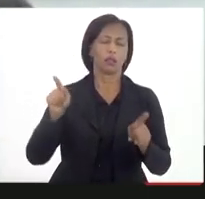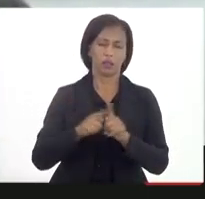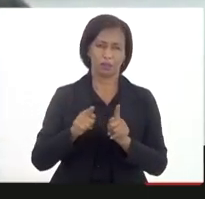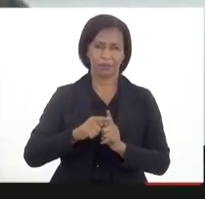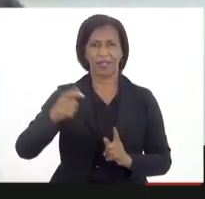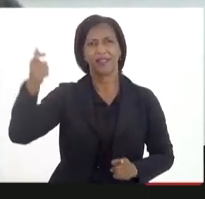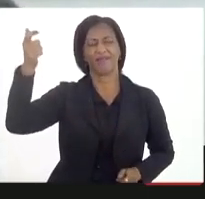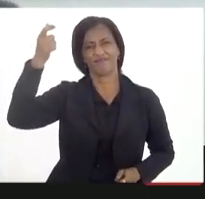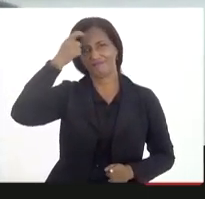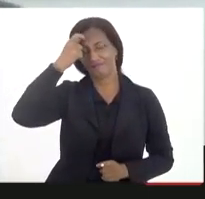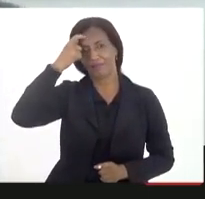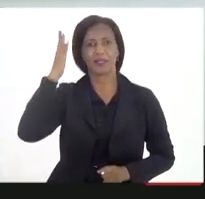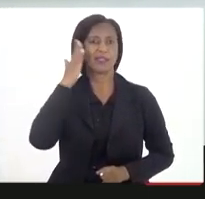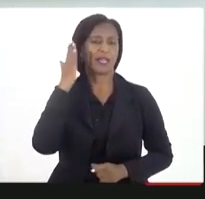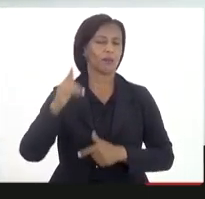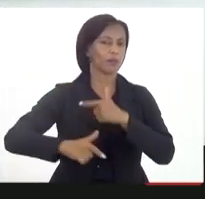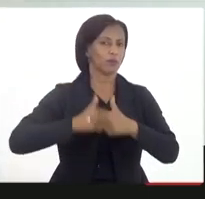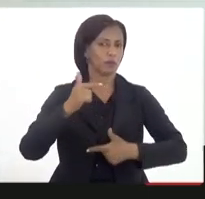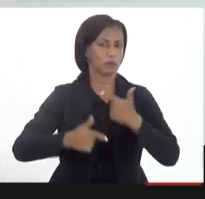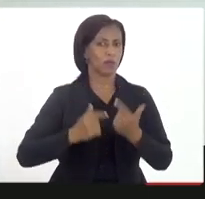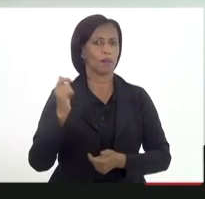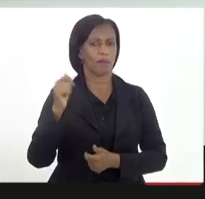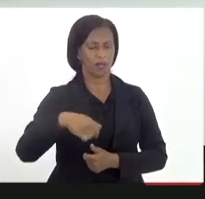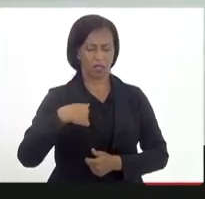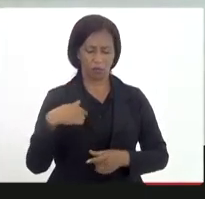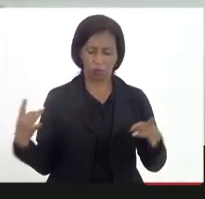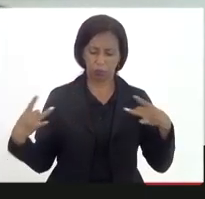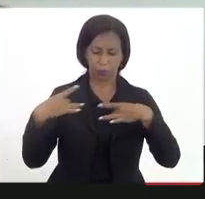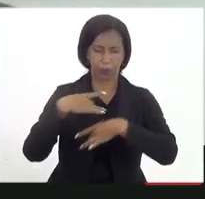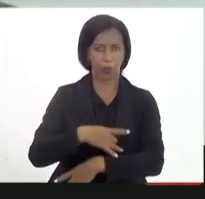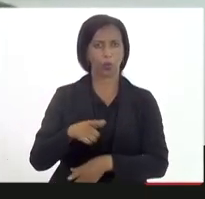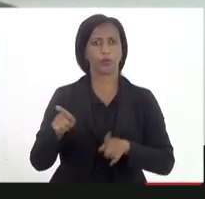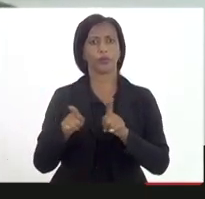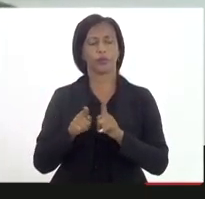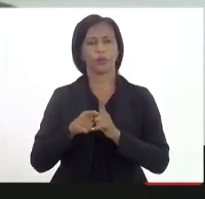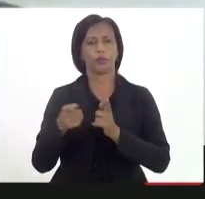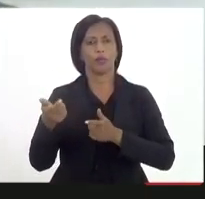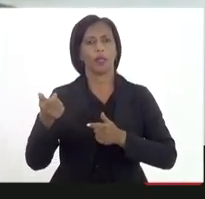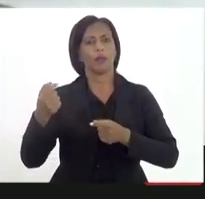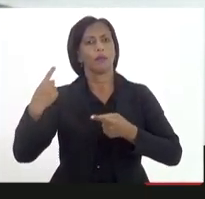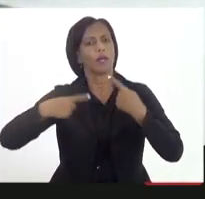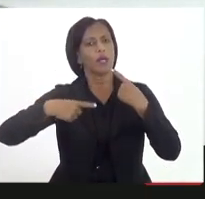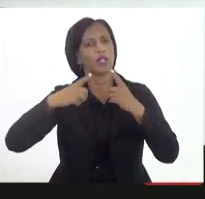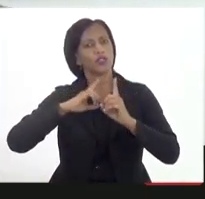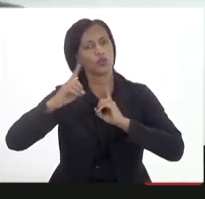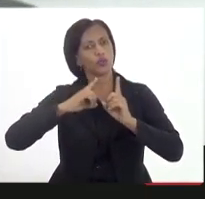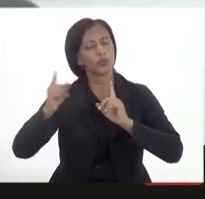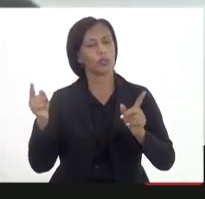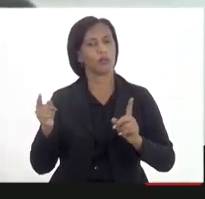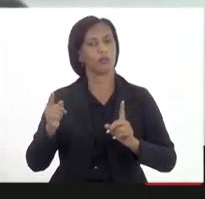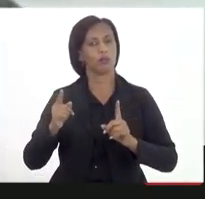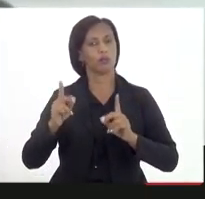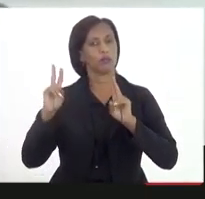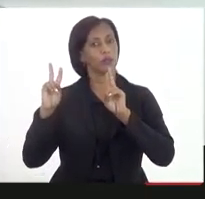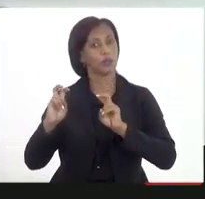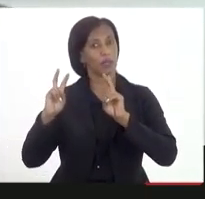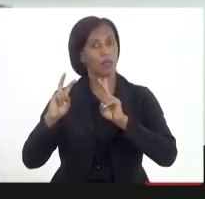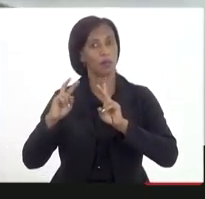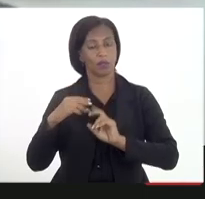do nosso trabalho aqui e se colocação é o Inclusive a esta discussão Ah é Então essa